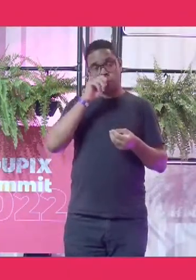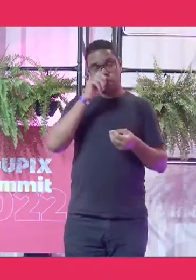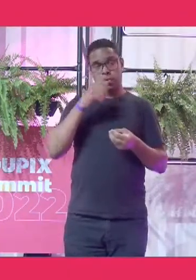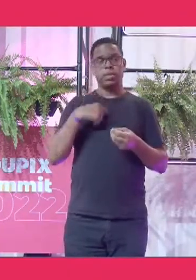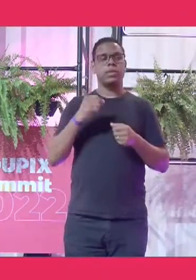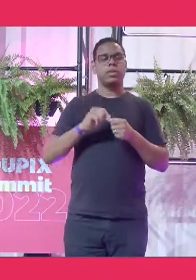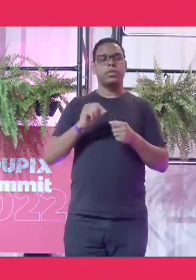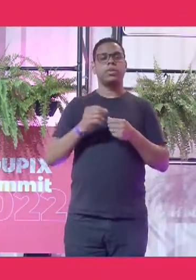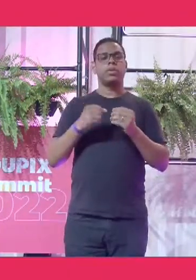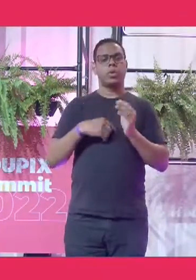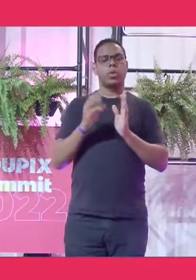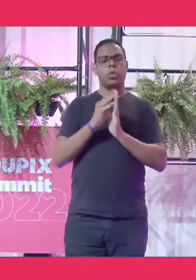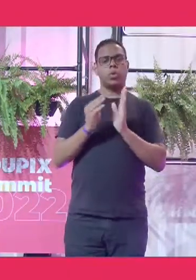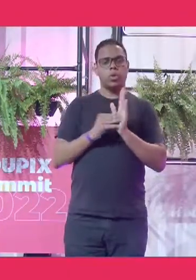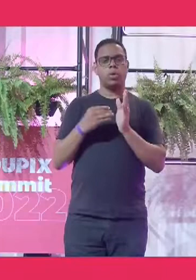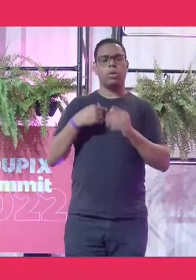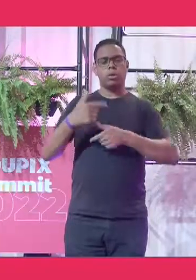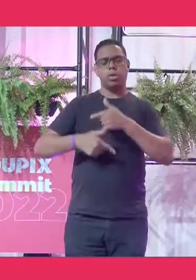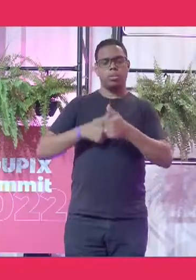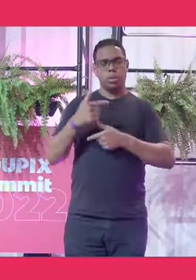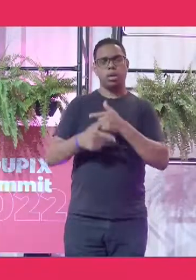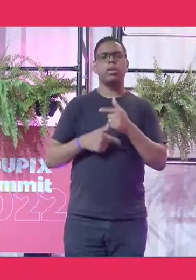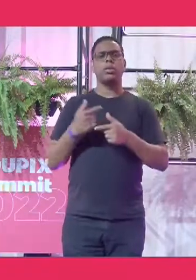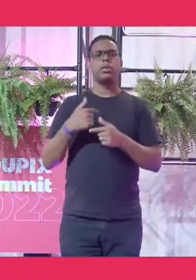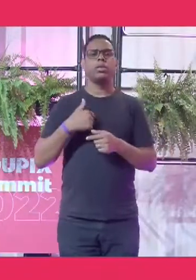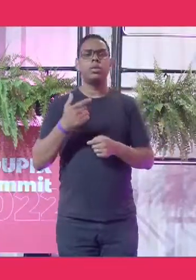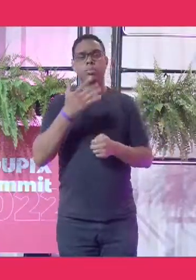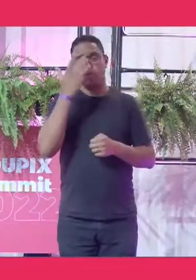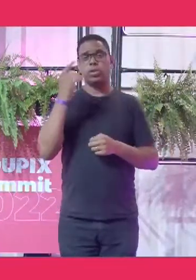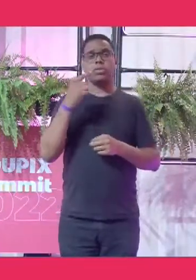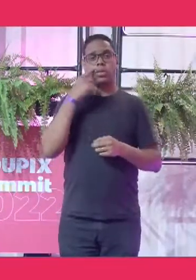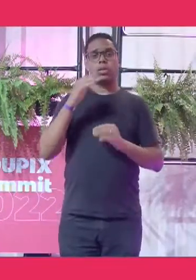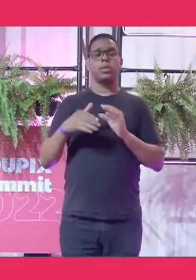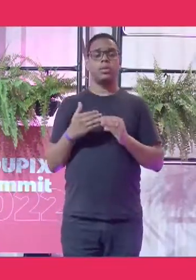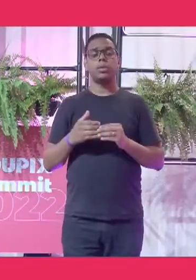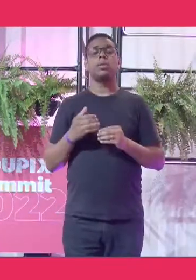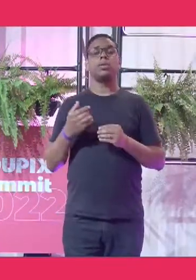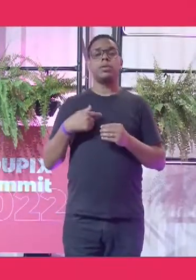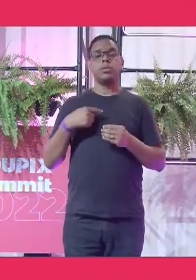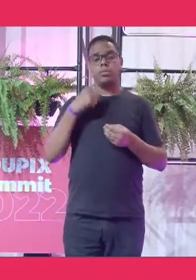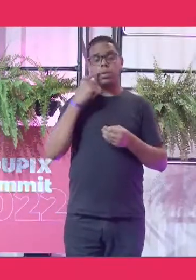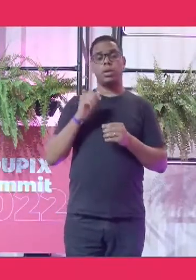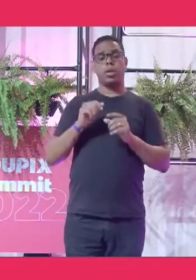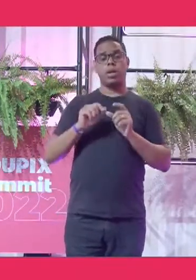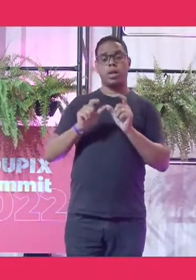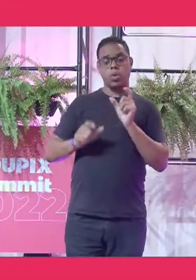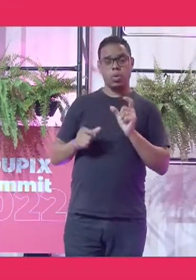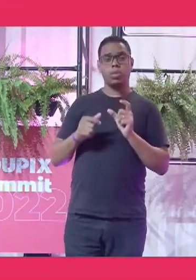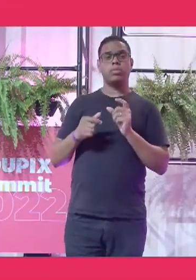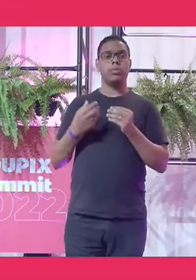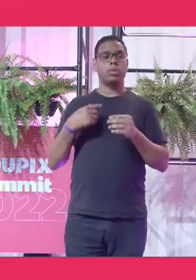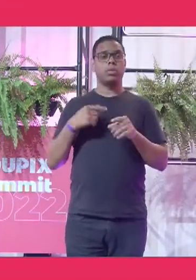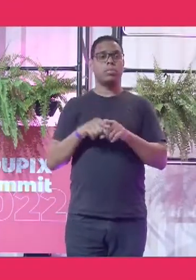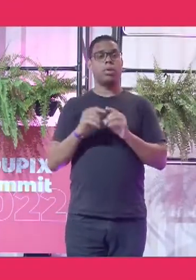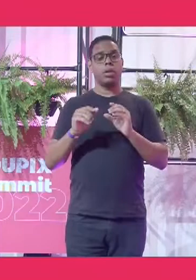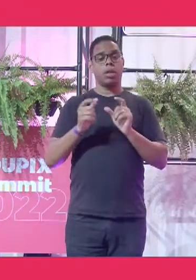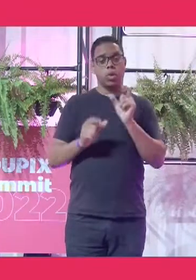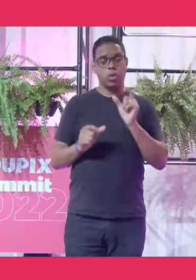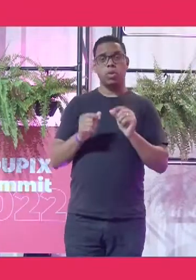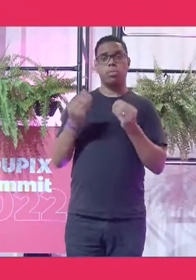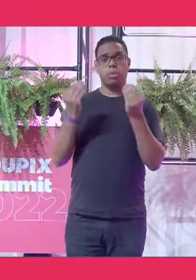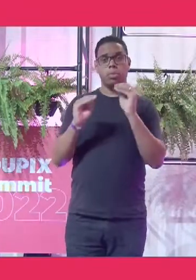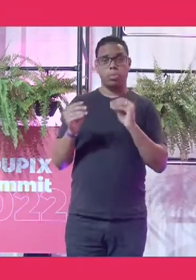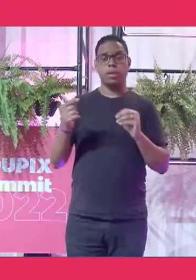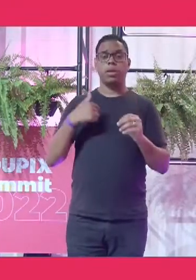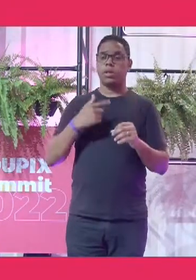estou fazendo um conteúdo, está me dando um trabalhão, eu quero que as pessoas vejam. Para as pessoas verem, o algoritmo tem que entregar. Para o algoritmo entregar, talvez eu